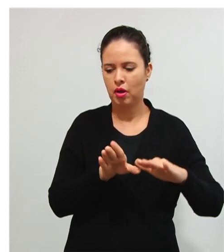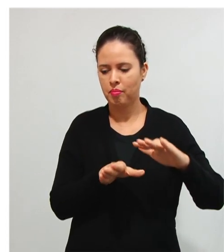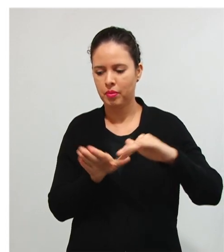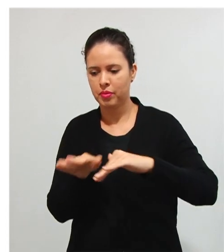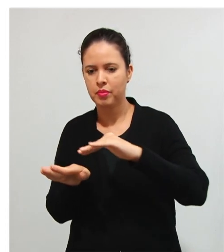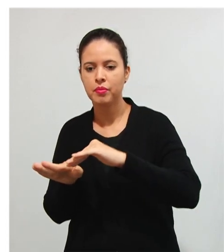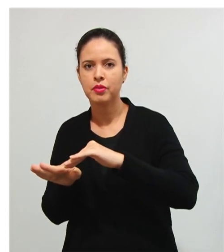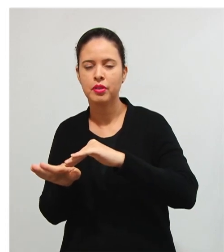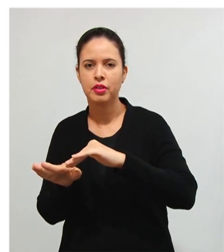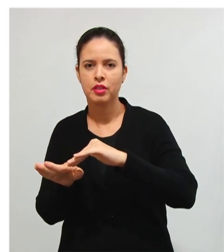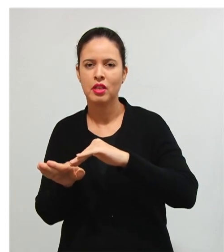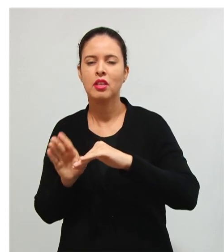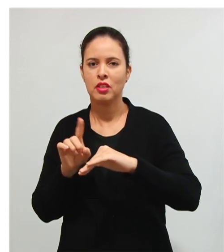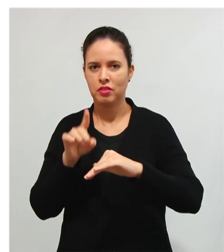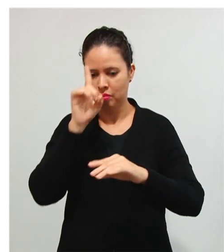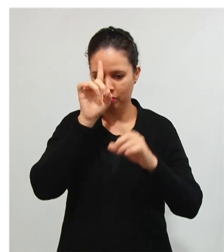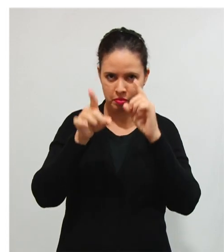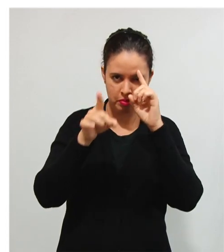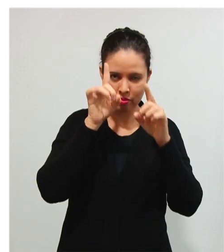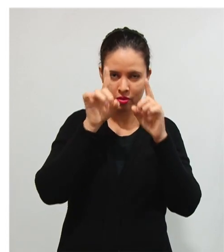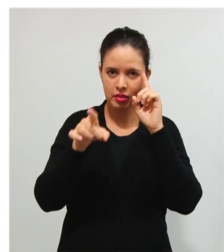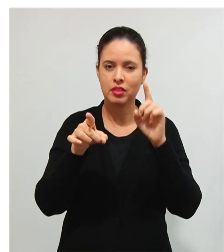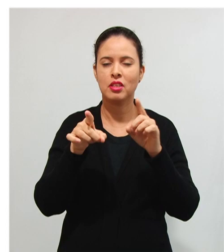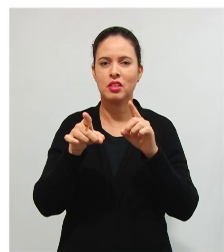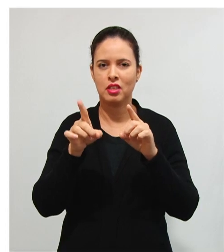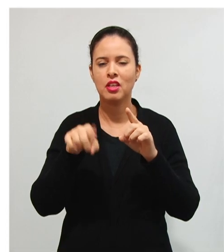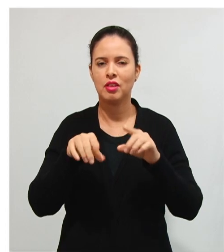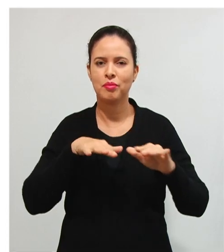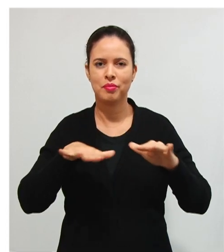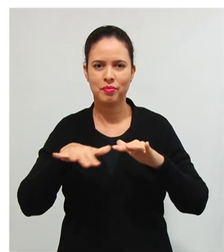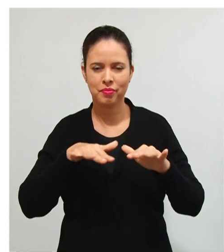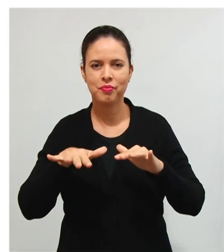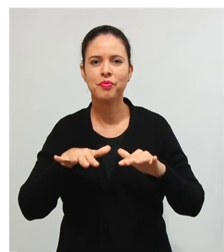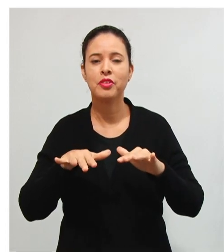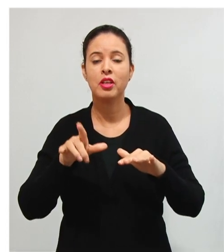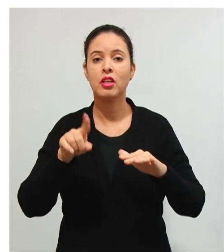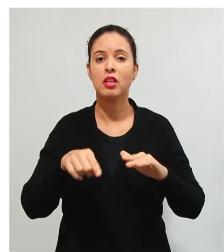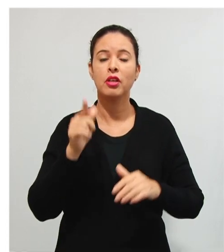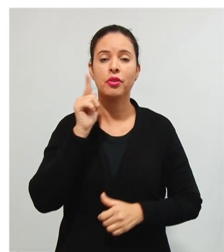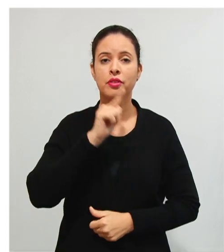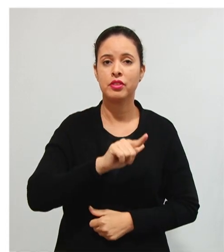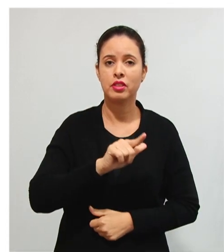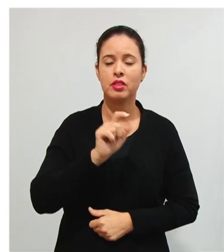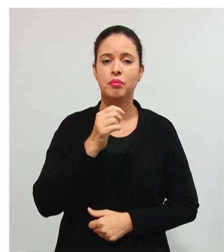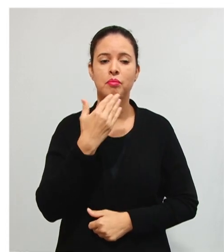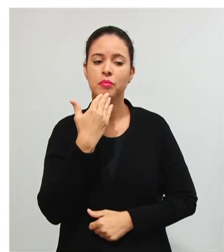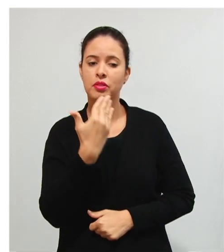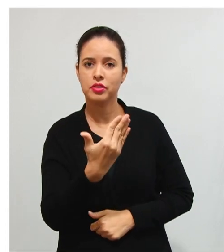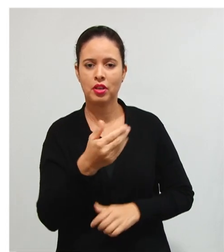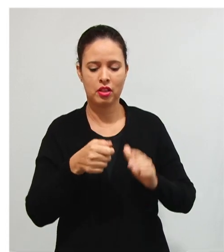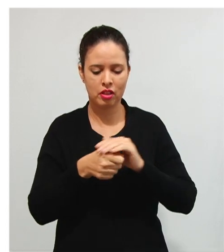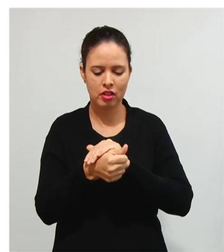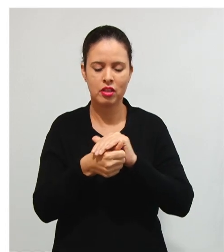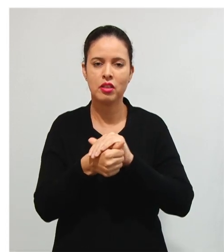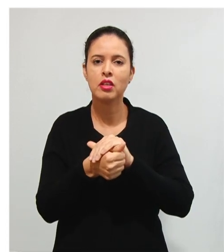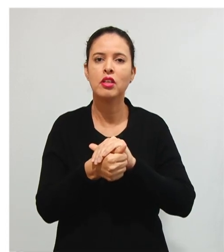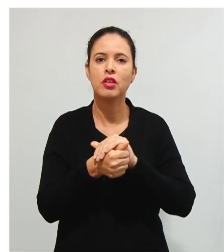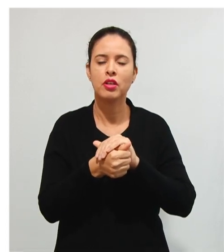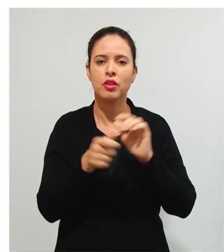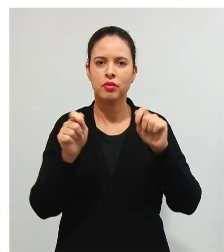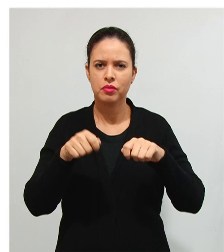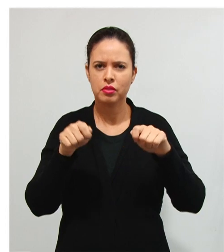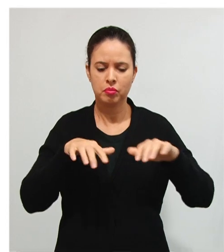90 graus. Então você comanda a tartaruga a partir de movimentos. E a partir disso você pode pedir que a tartaruga faça movimentos